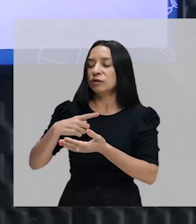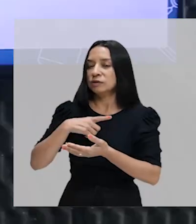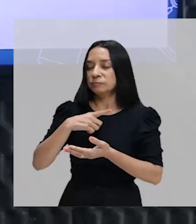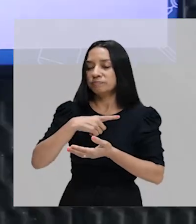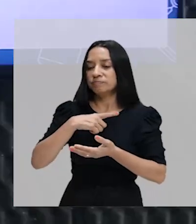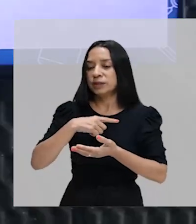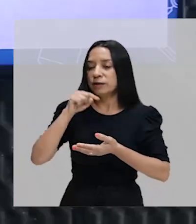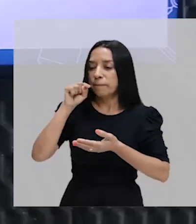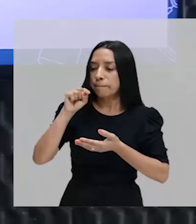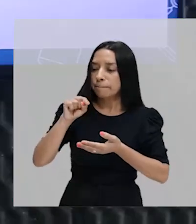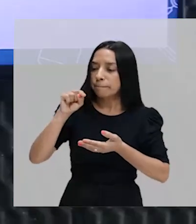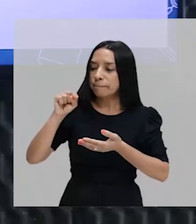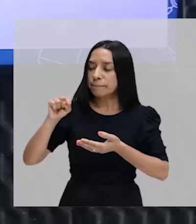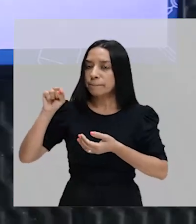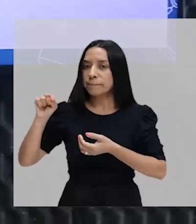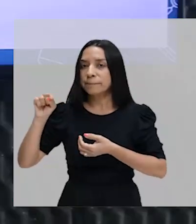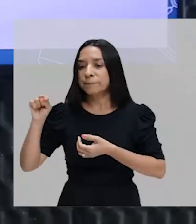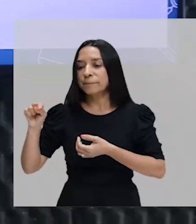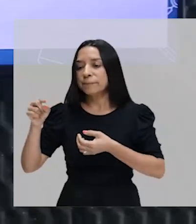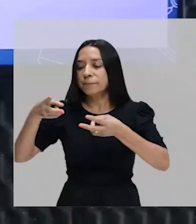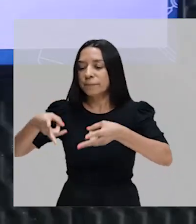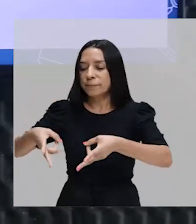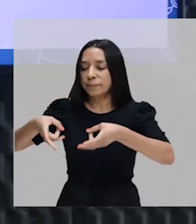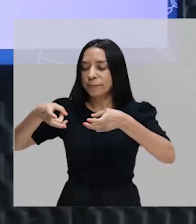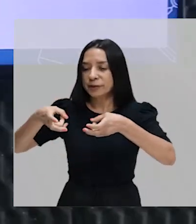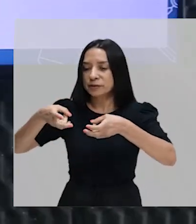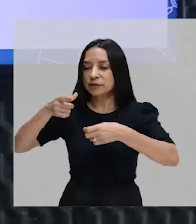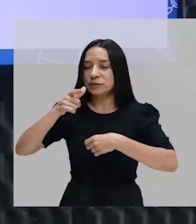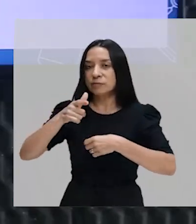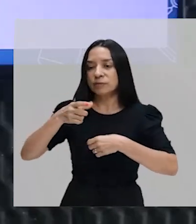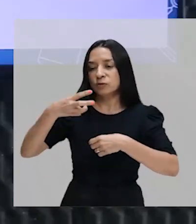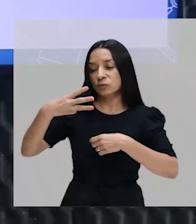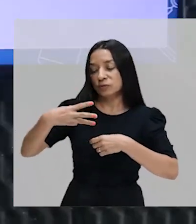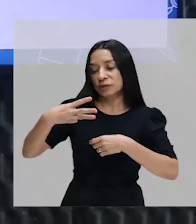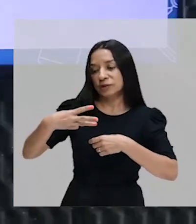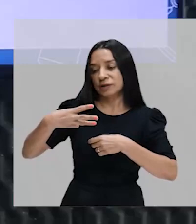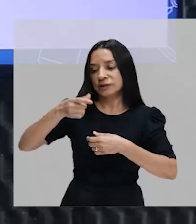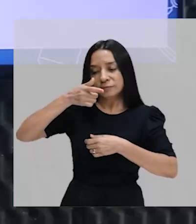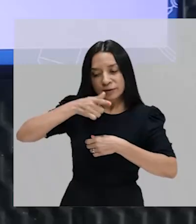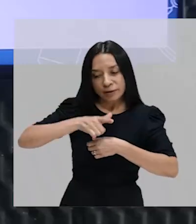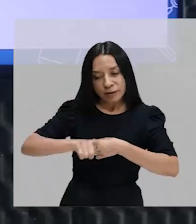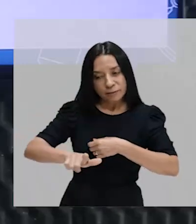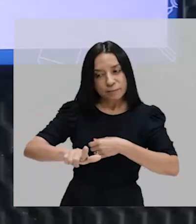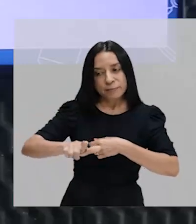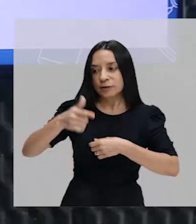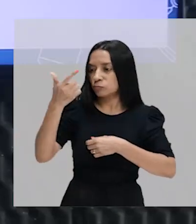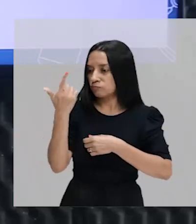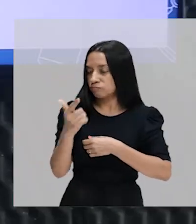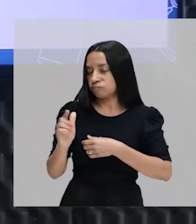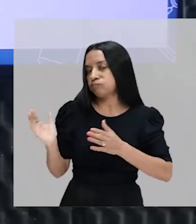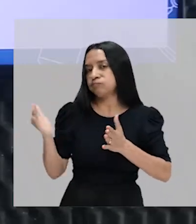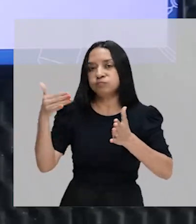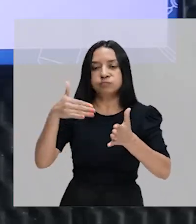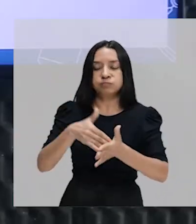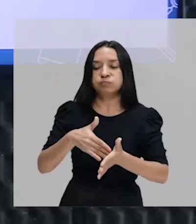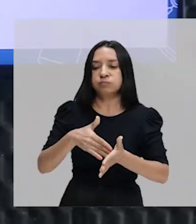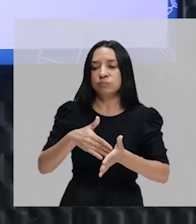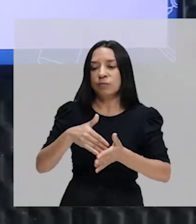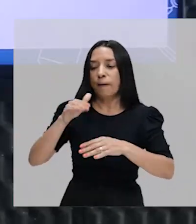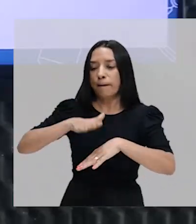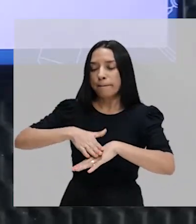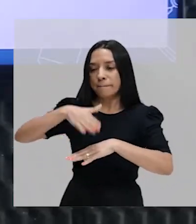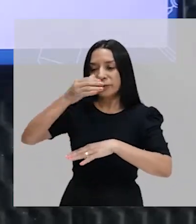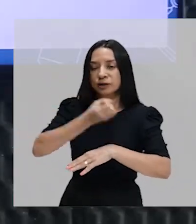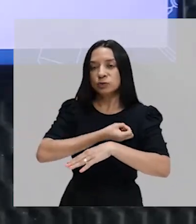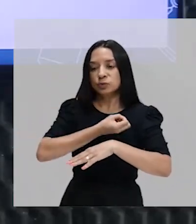você perceba que esse 3 ele se repete infinitamente. Significa dizer que quanto mais, né, fatores